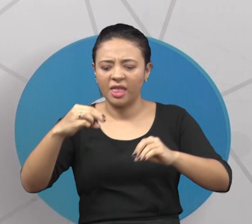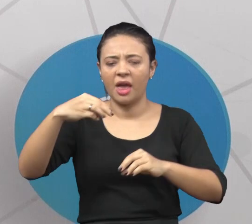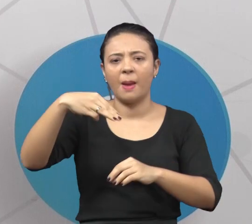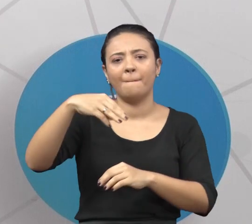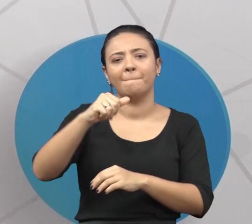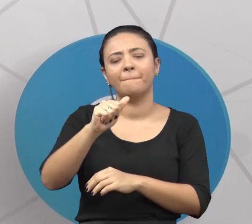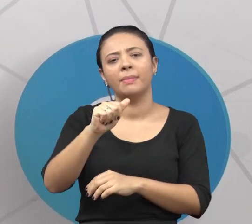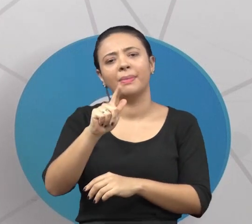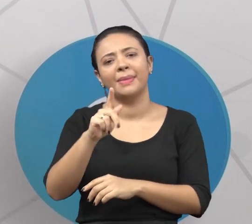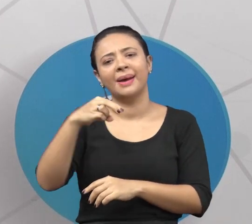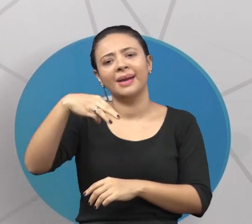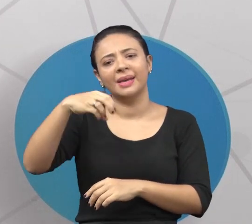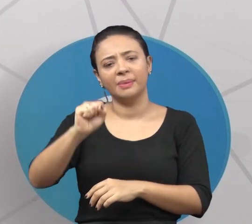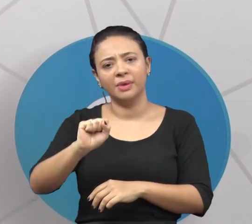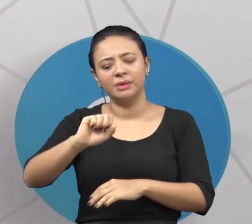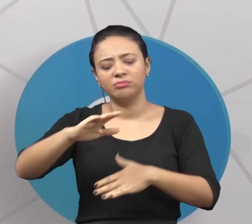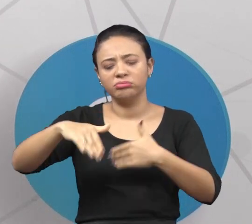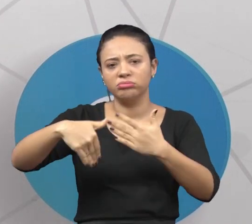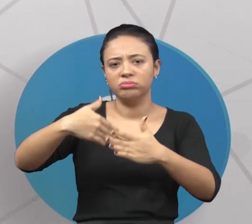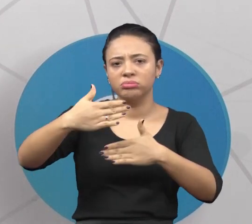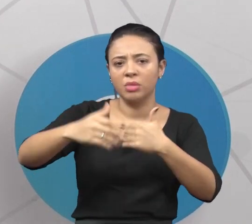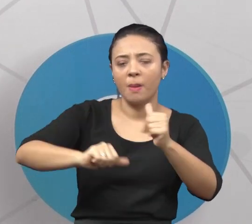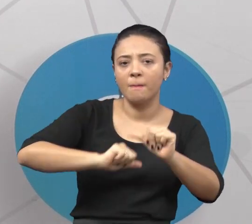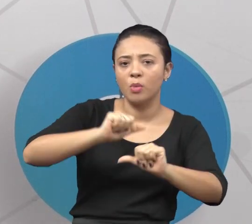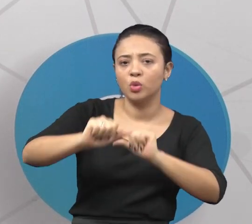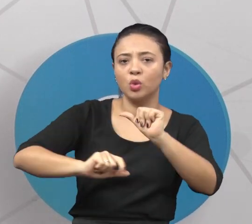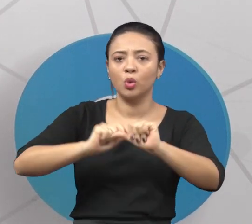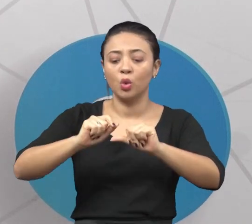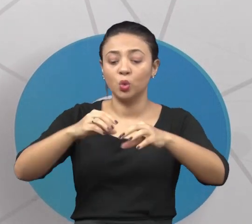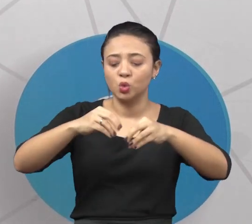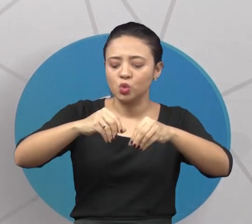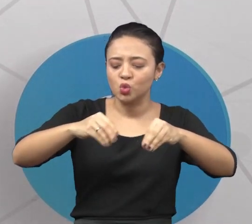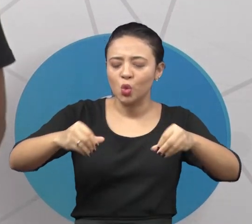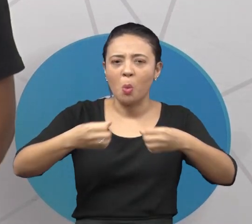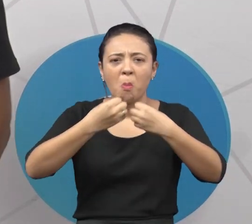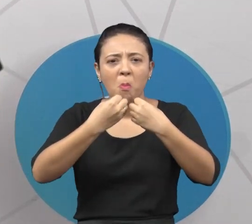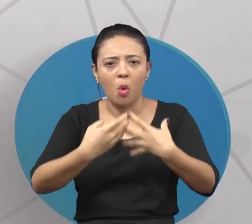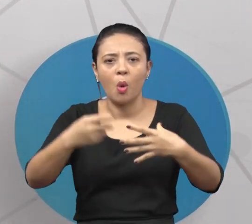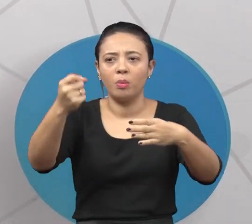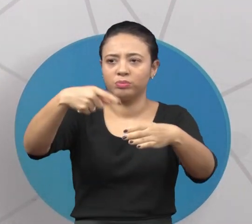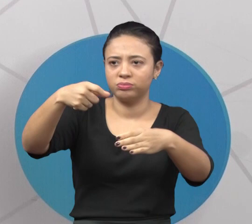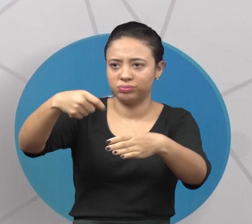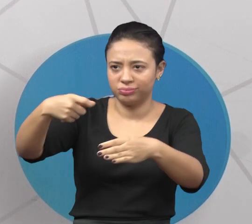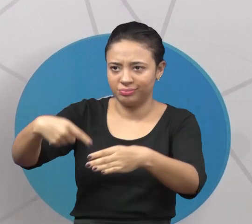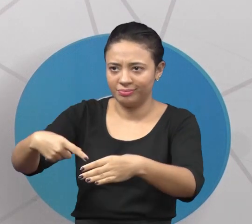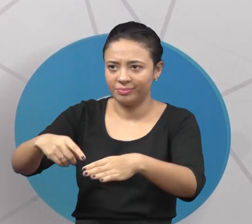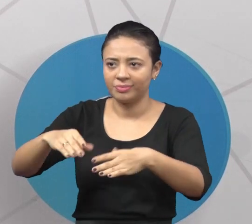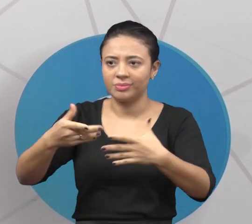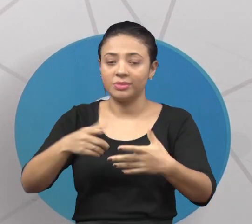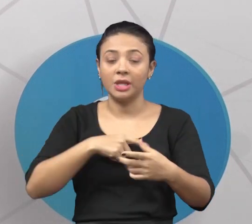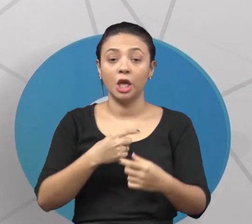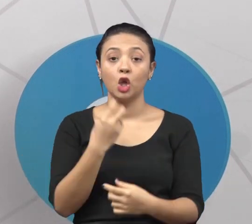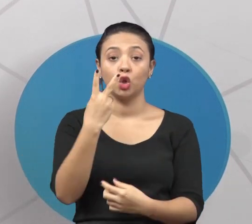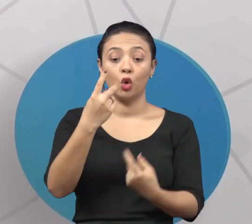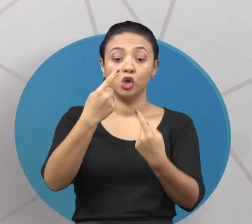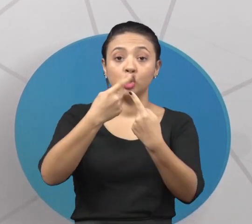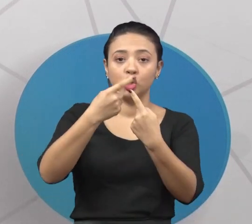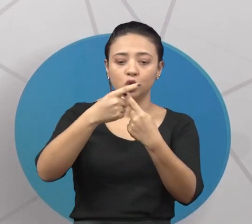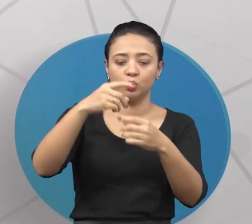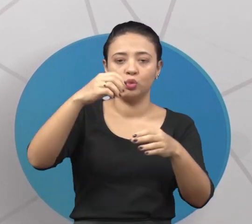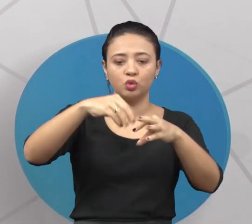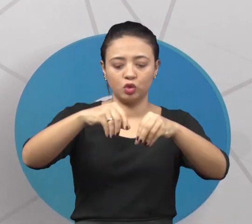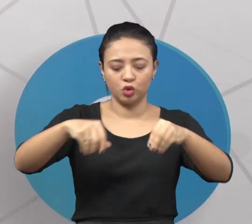ele transforma-se em um solo bastante fértil. Nós temos dois importantes tipos de solo no Brasil,